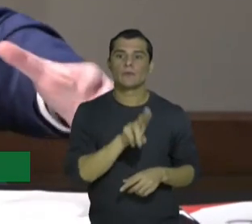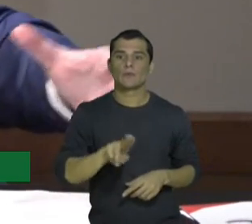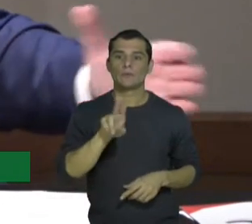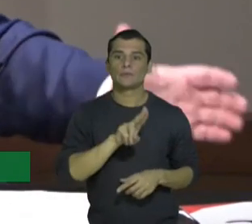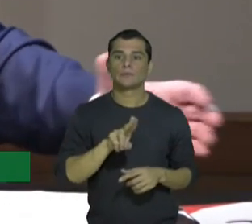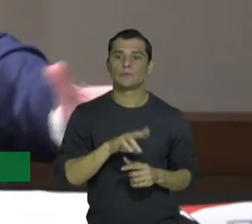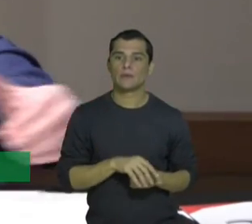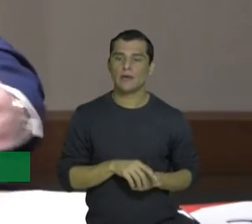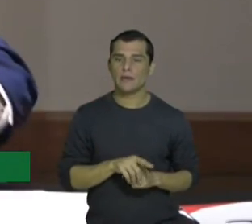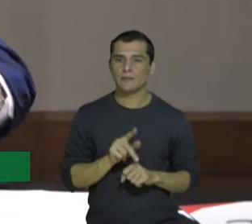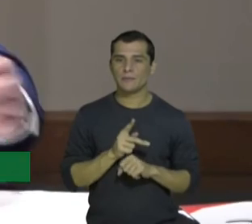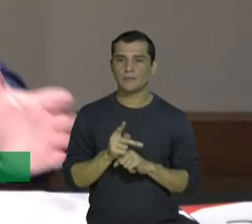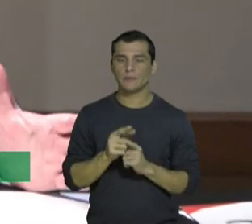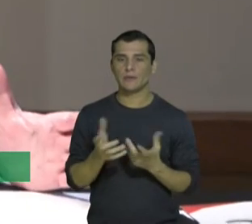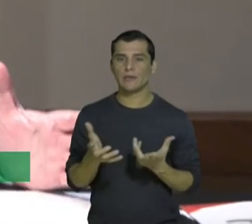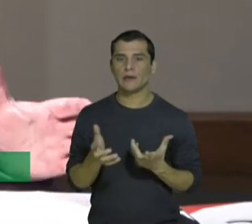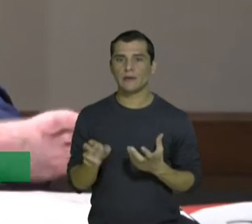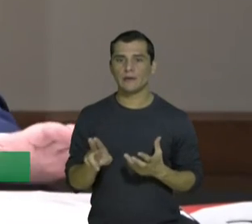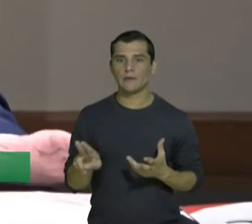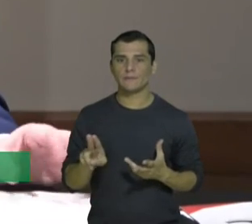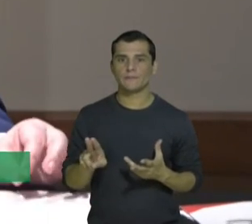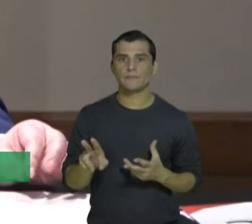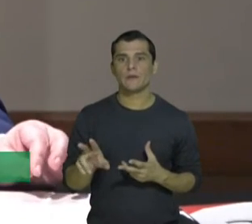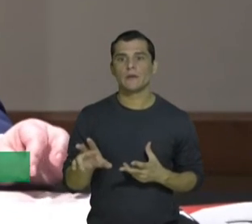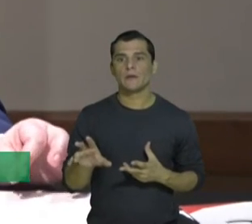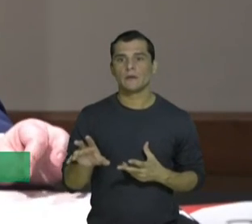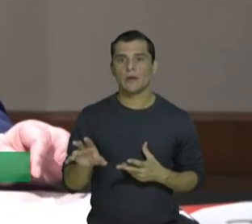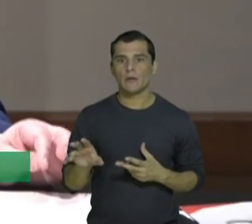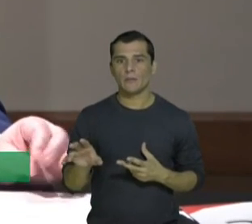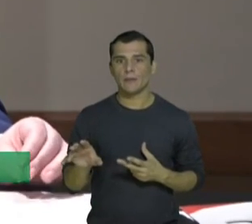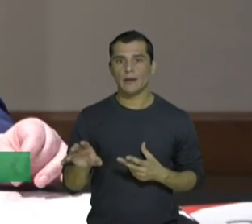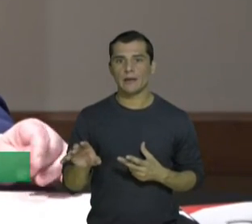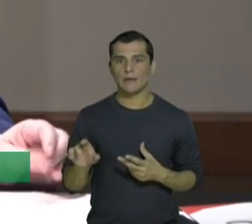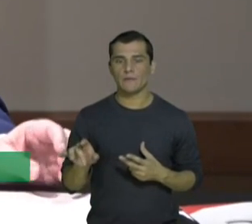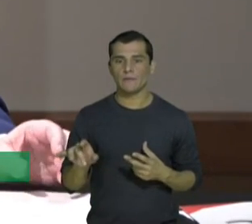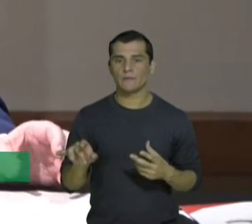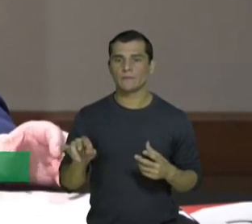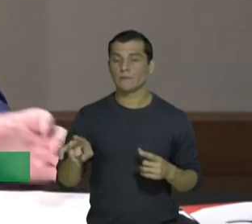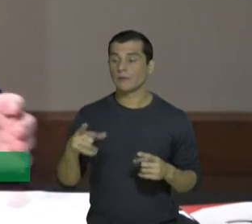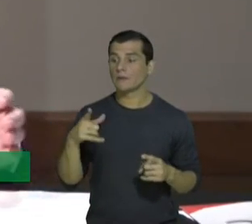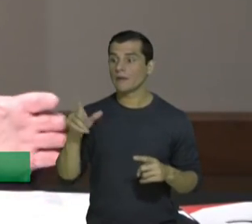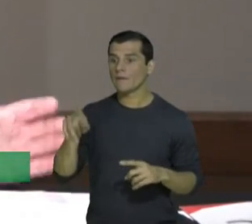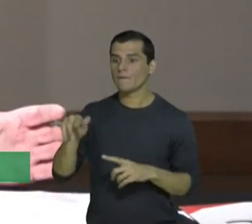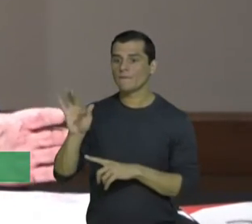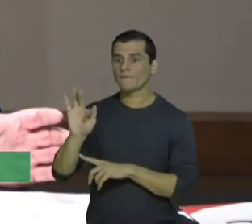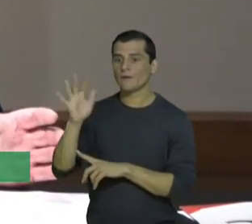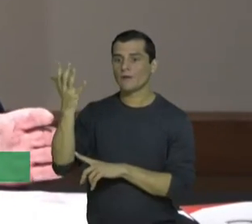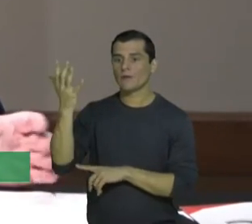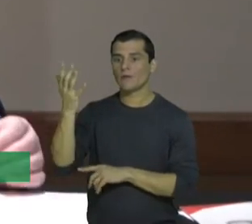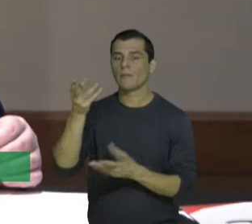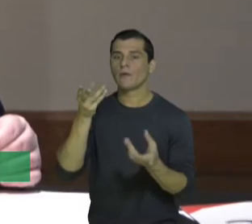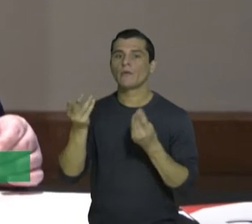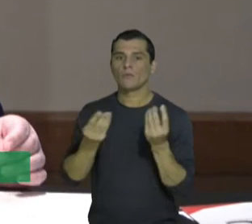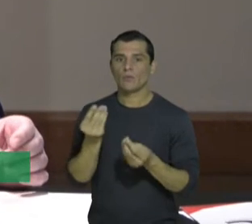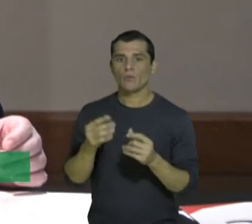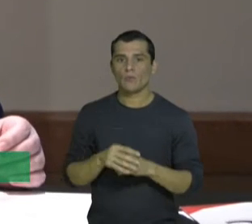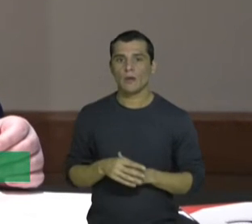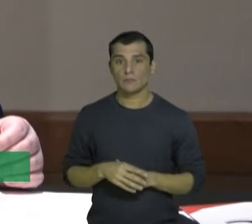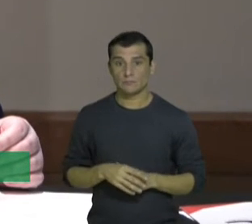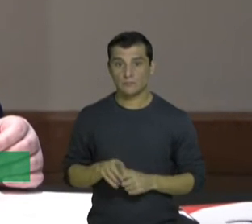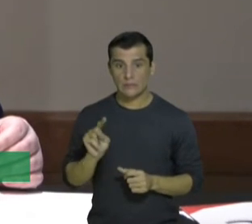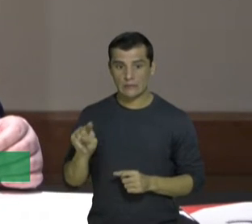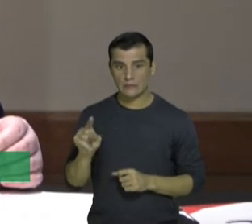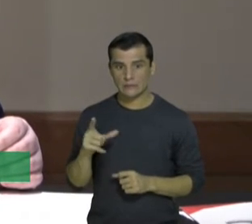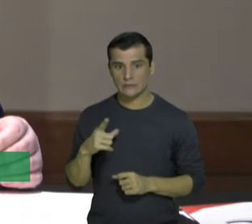esses fundadores E essas novas tecnologias são são fenômenos que nós enxergamos e e de